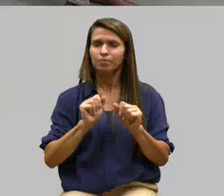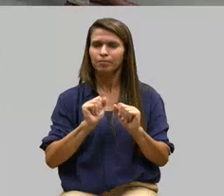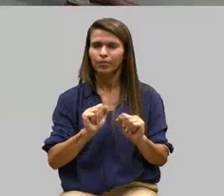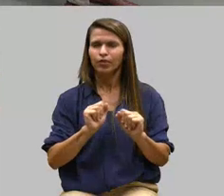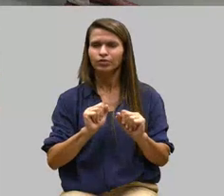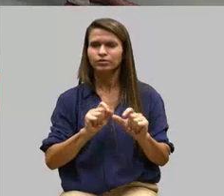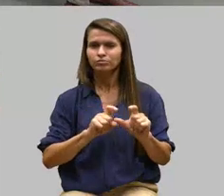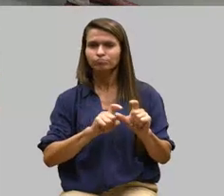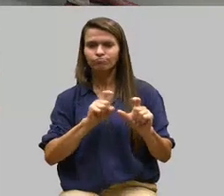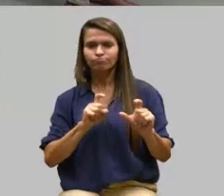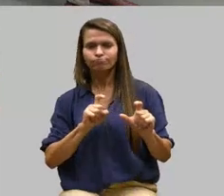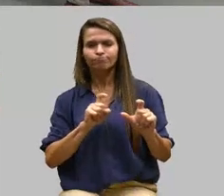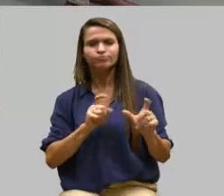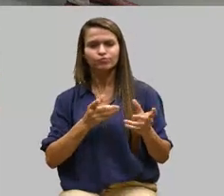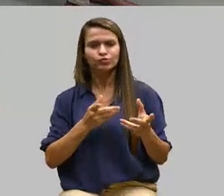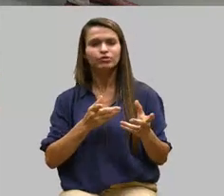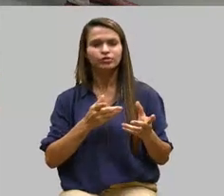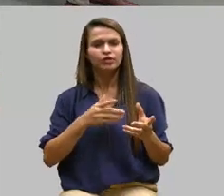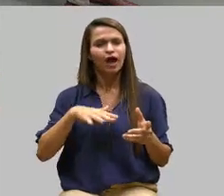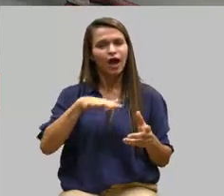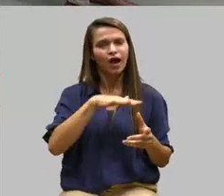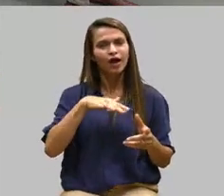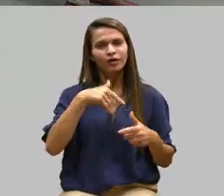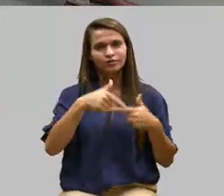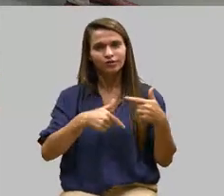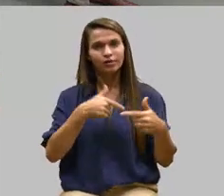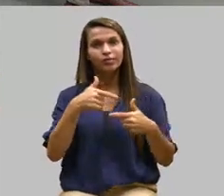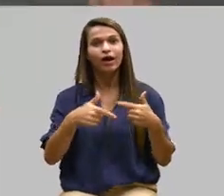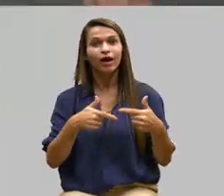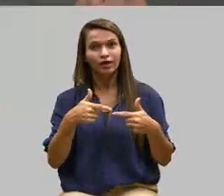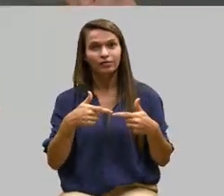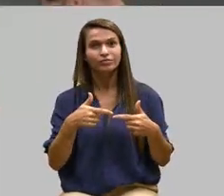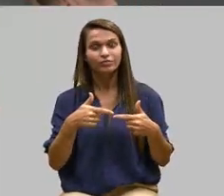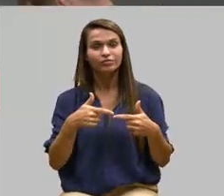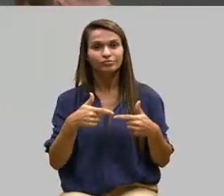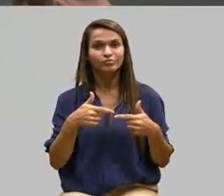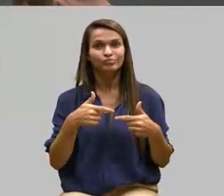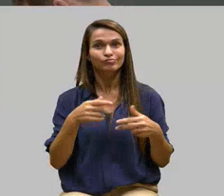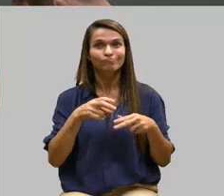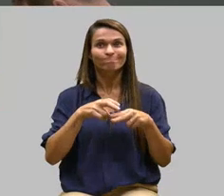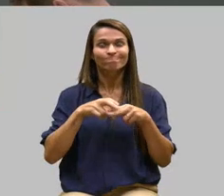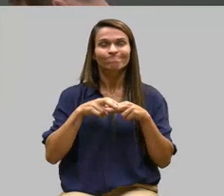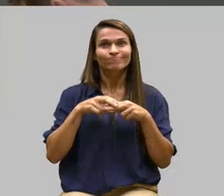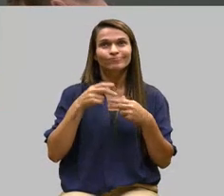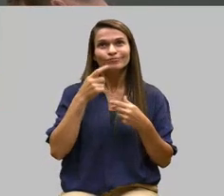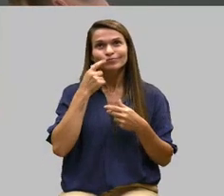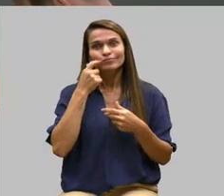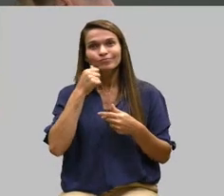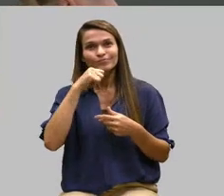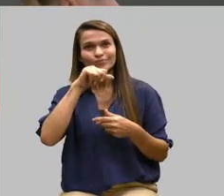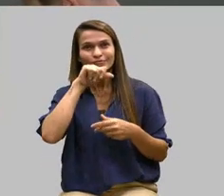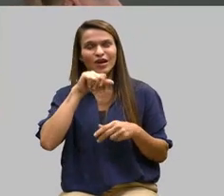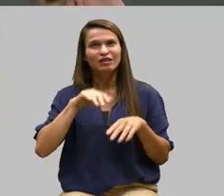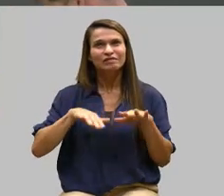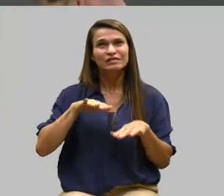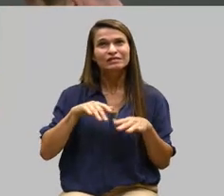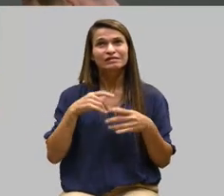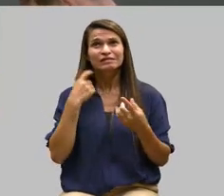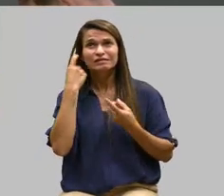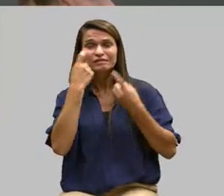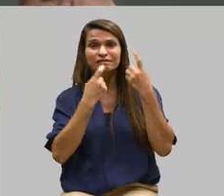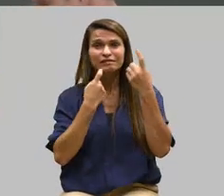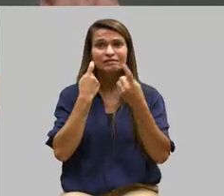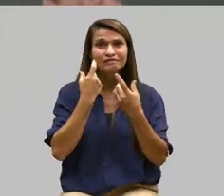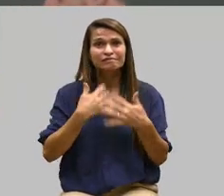dignidade no mercado de trabalho né porque os pais vivem em luto diariamente aí eu tava tava recentemente